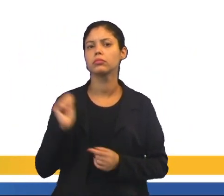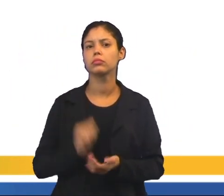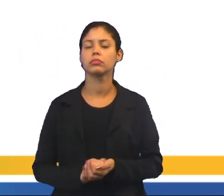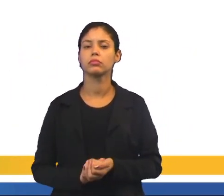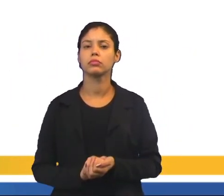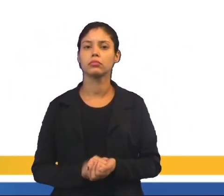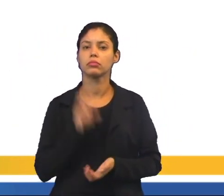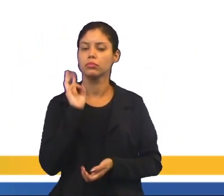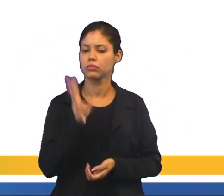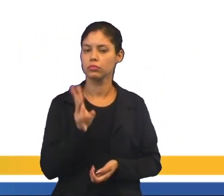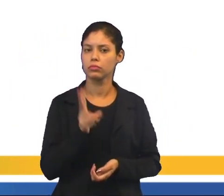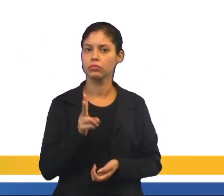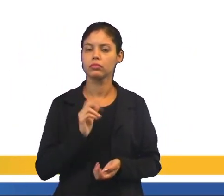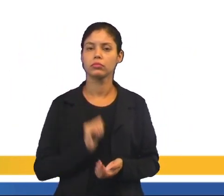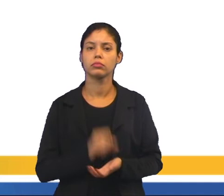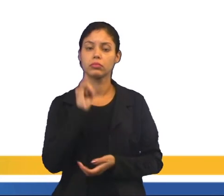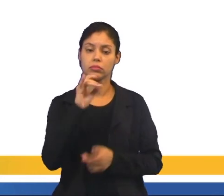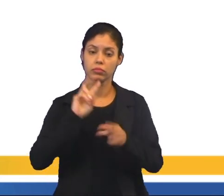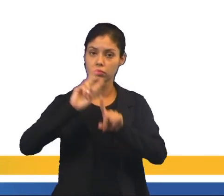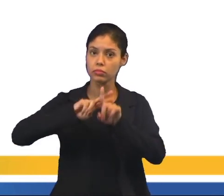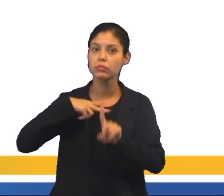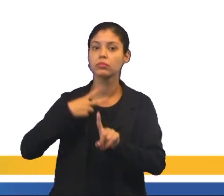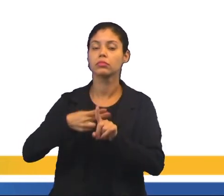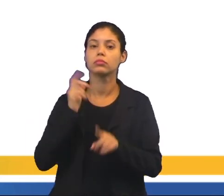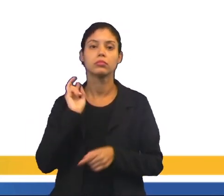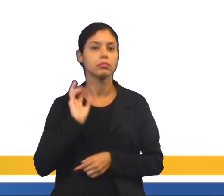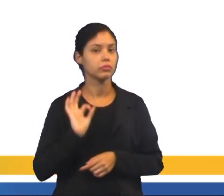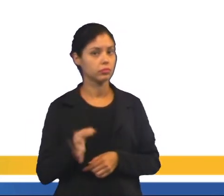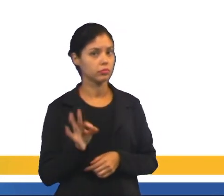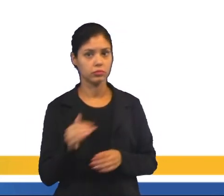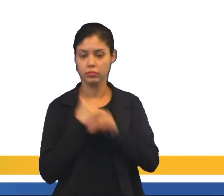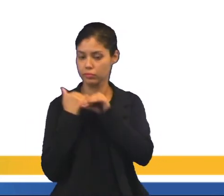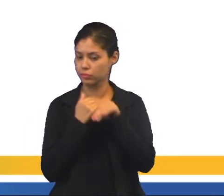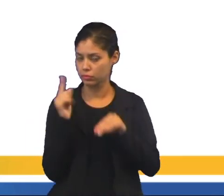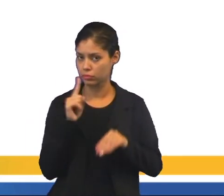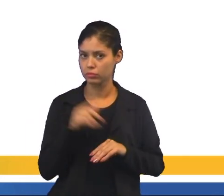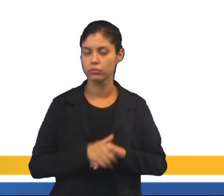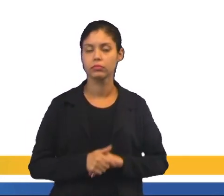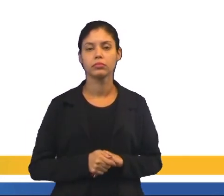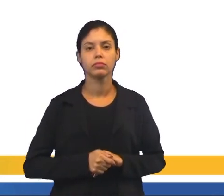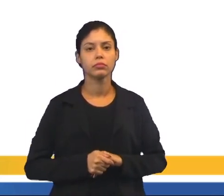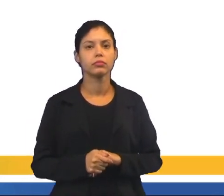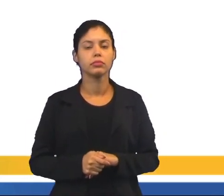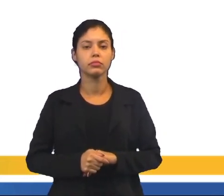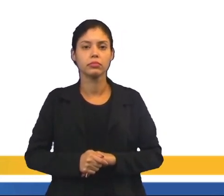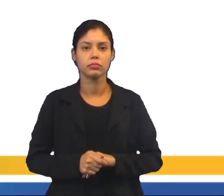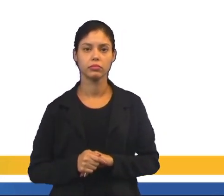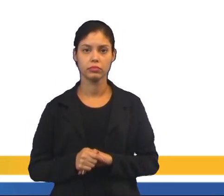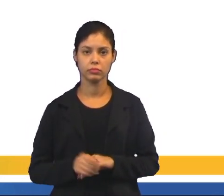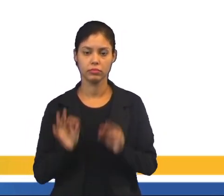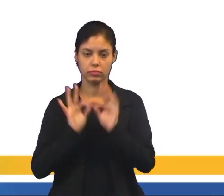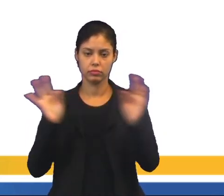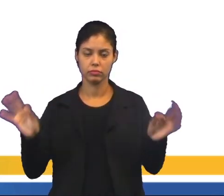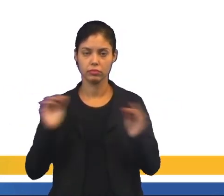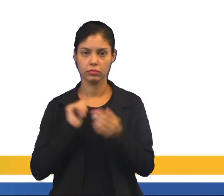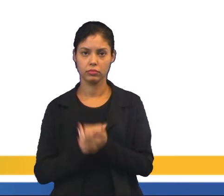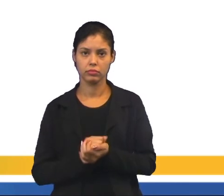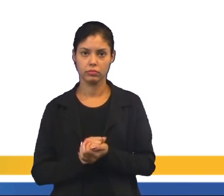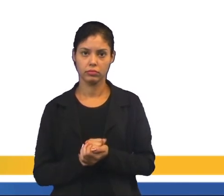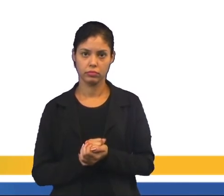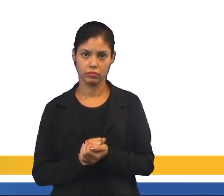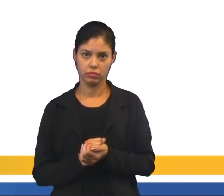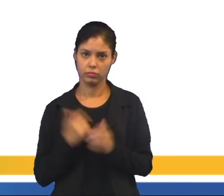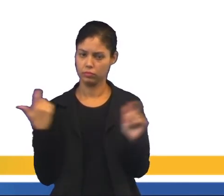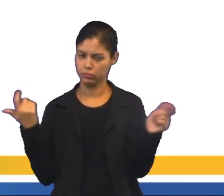do perímetro será a mesma? Não, se eu vou duplicar, com certeza não vai ser a mesma. B, a medida do perímetro